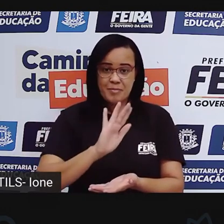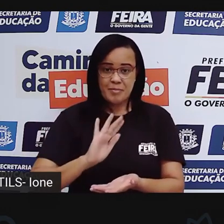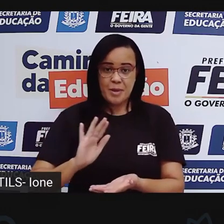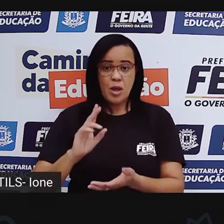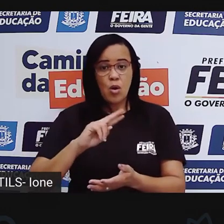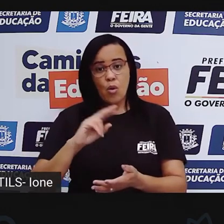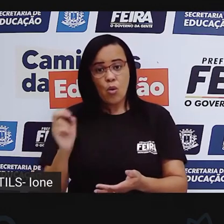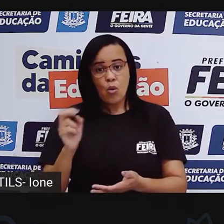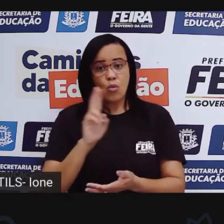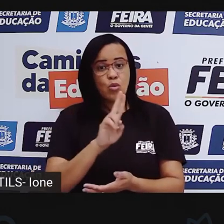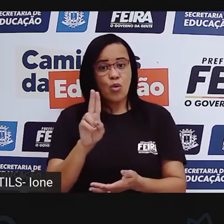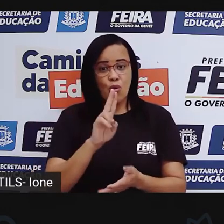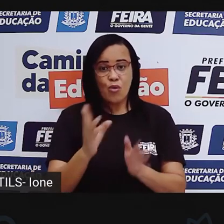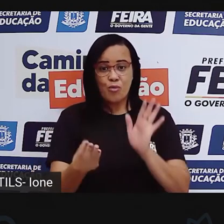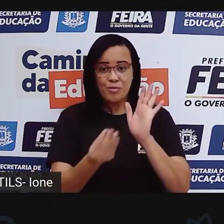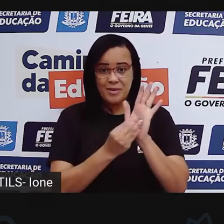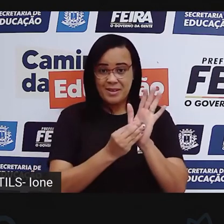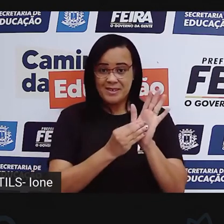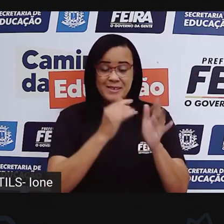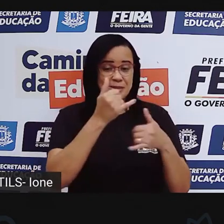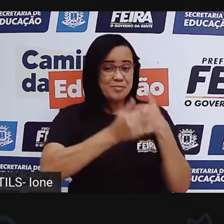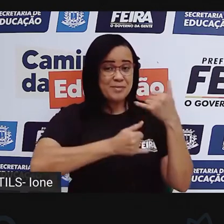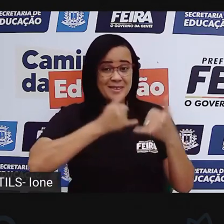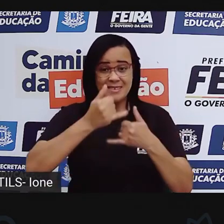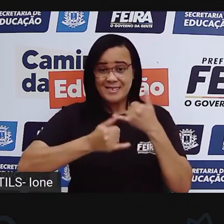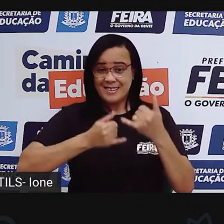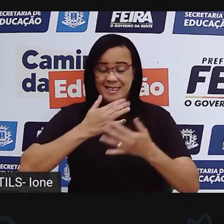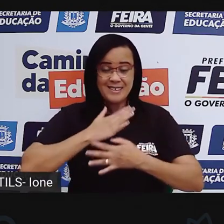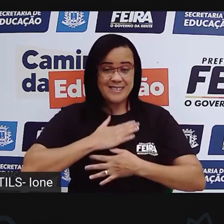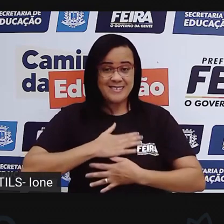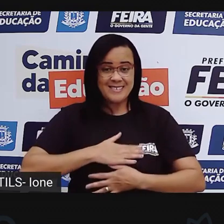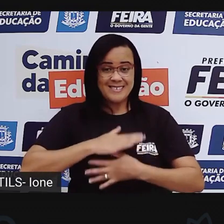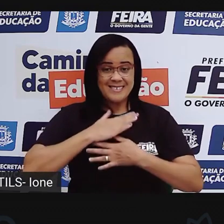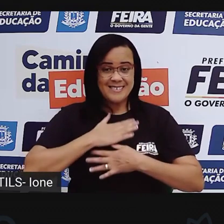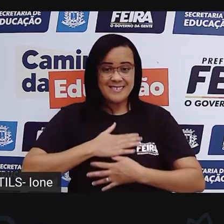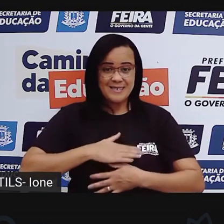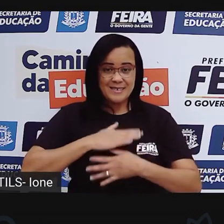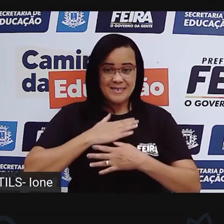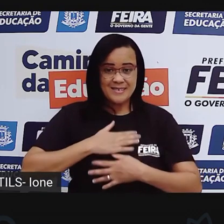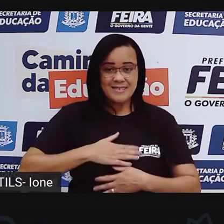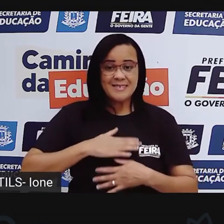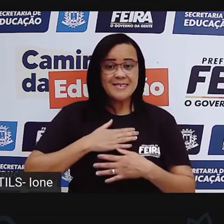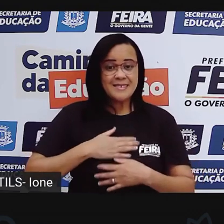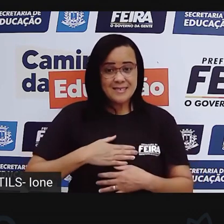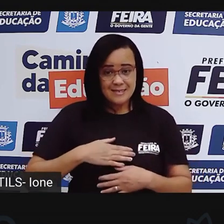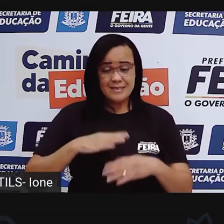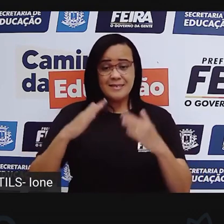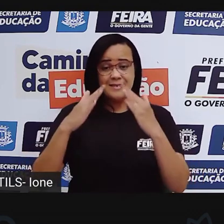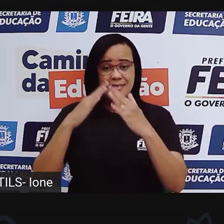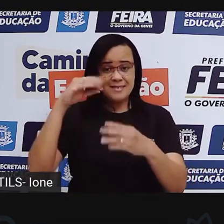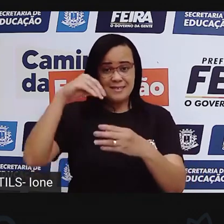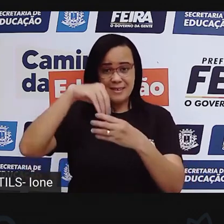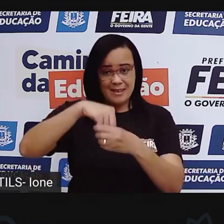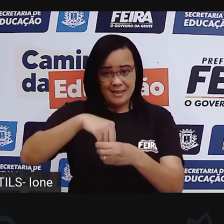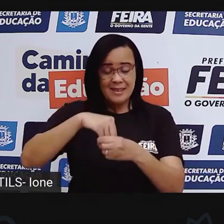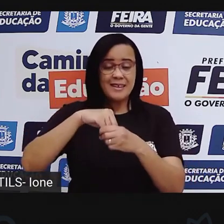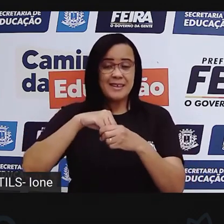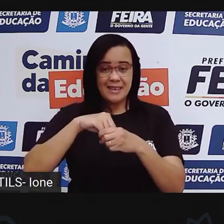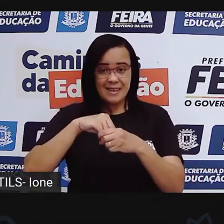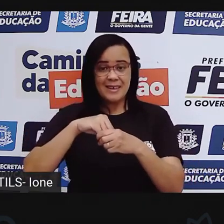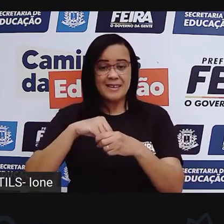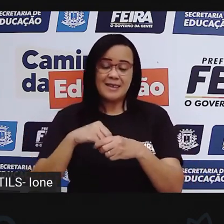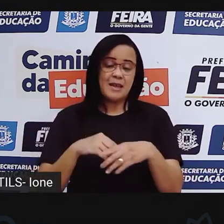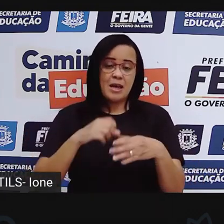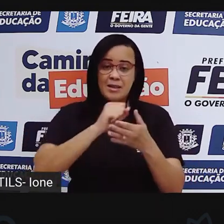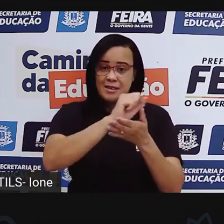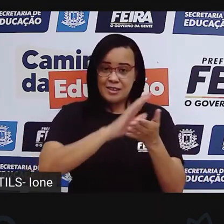certo? E se divertir aí, se acalmar, colocar no cantinho da leitura, se você estiver em casa, né? Você coloca e faz o